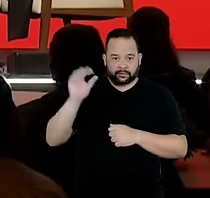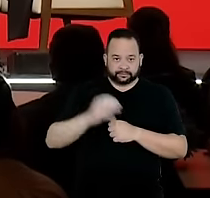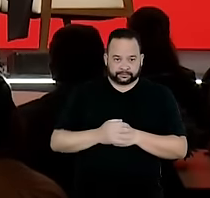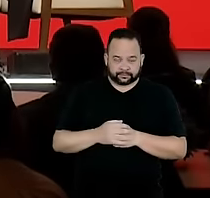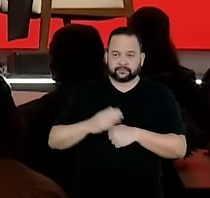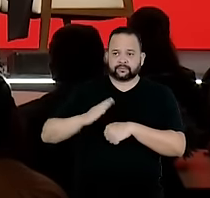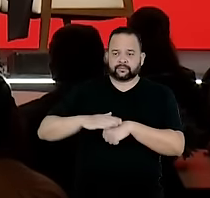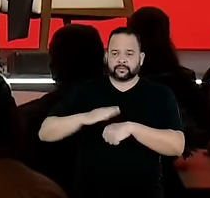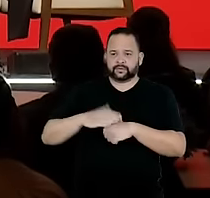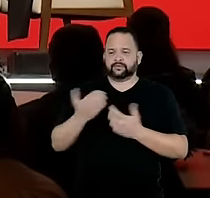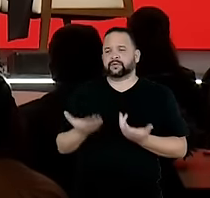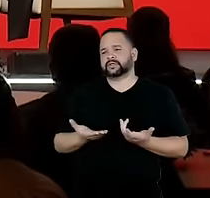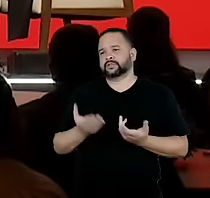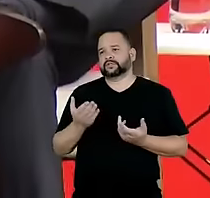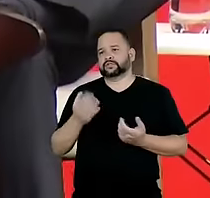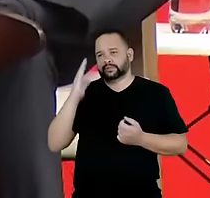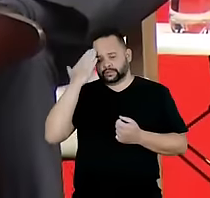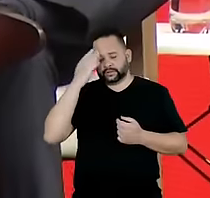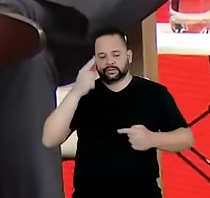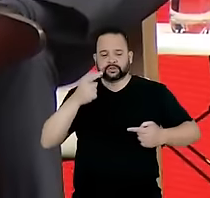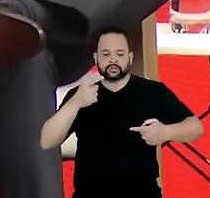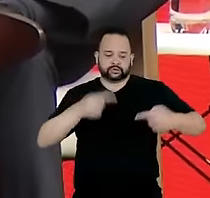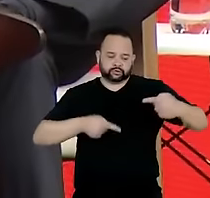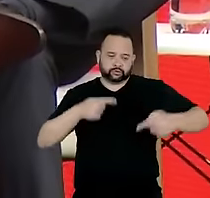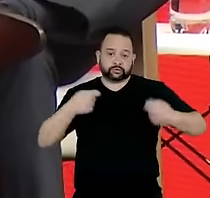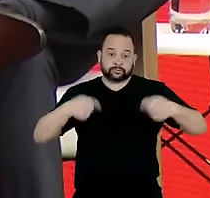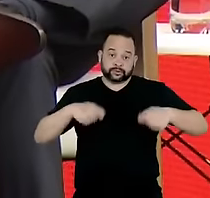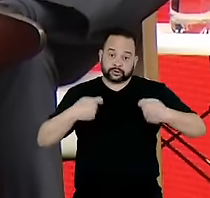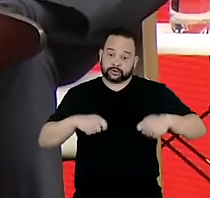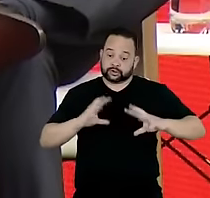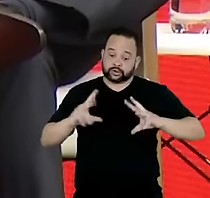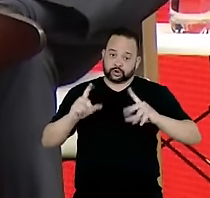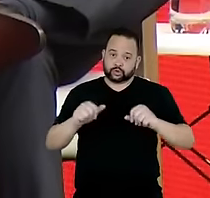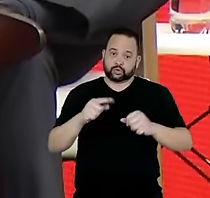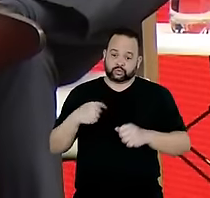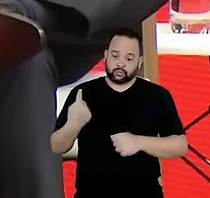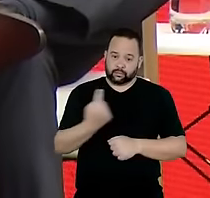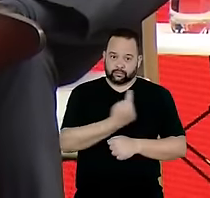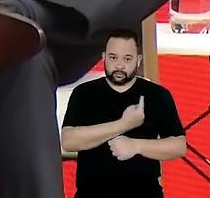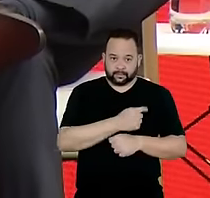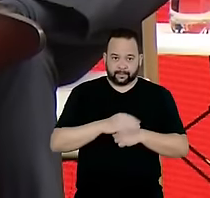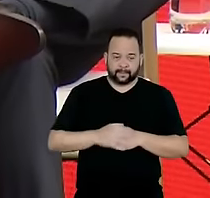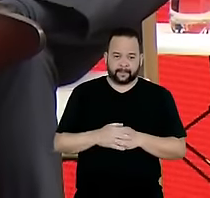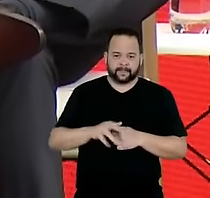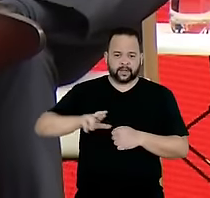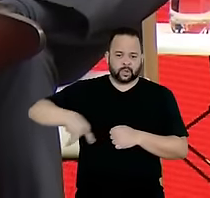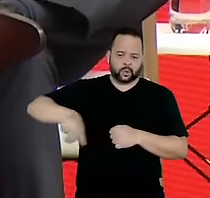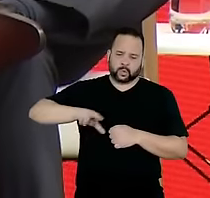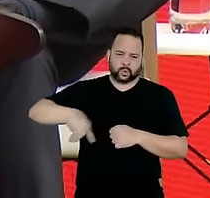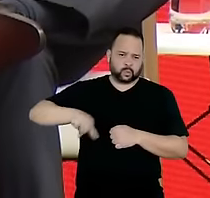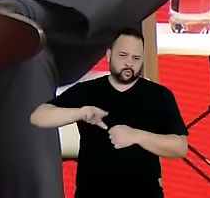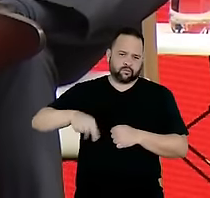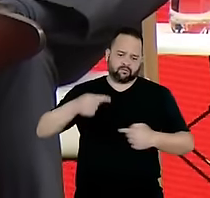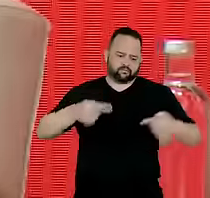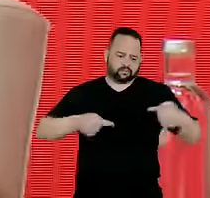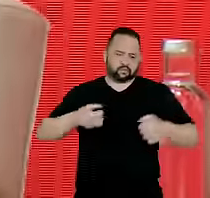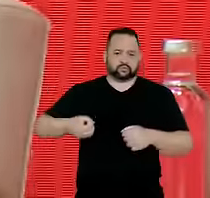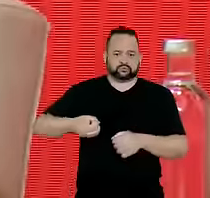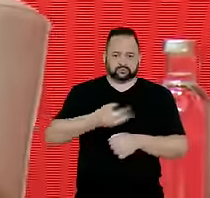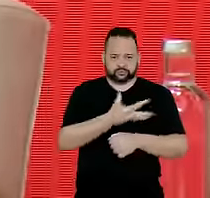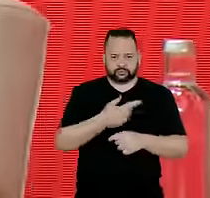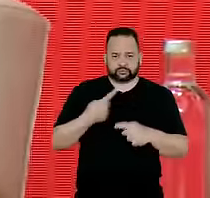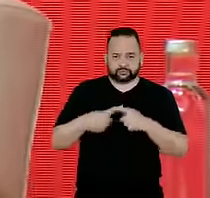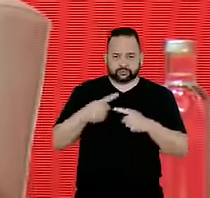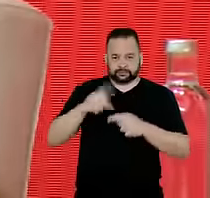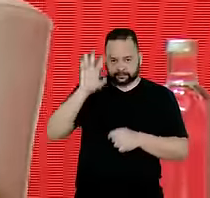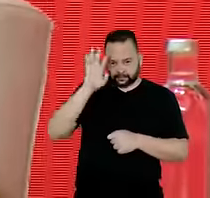pauta tem que ser de todos vamos lembrar que de uma certa maneira isso não é uma novidade em absoluto porque na resolução 175 que